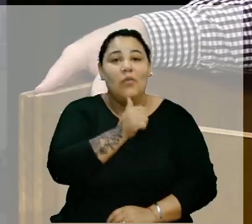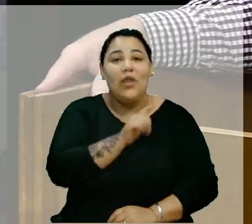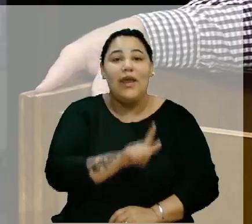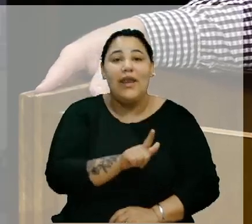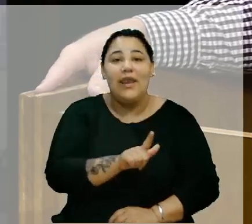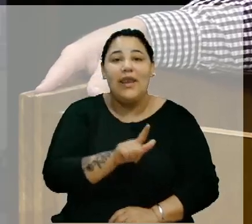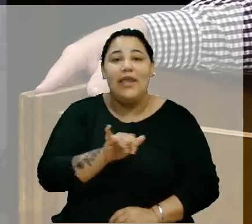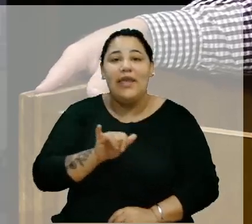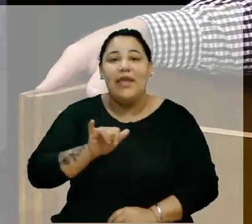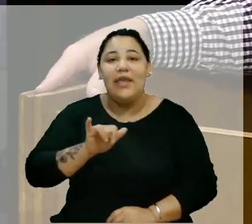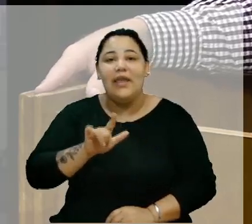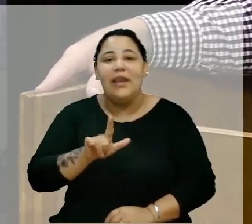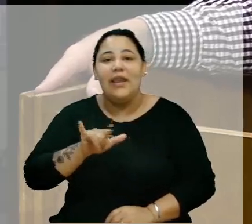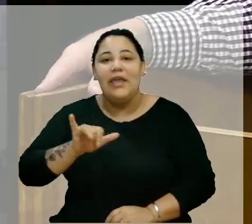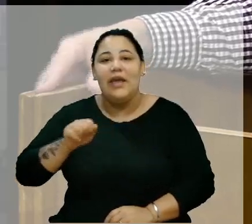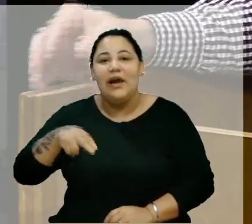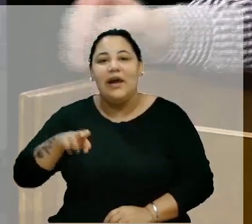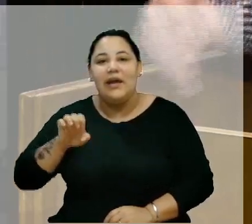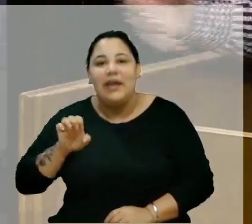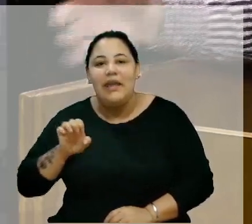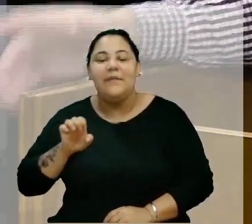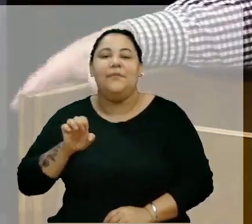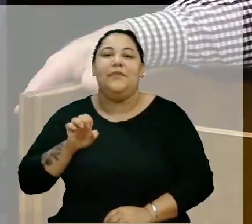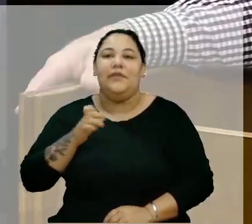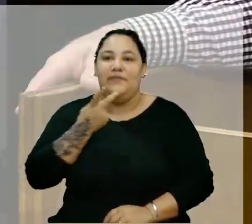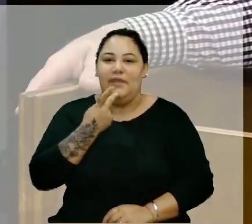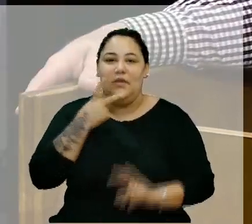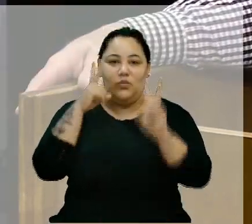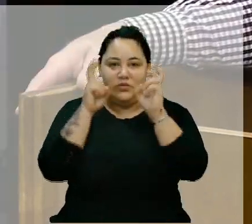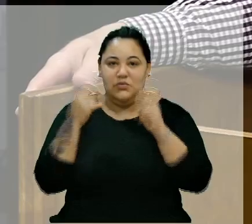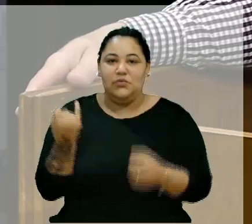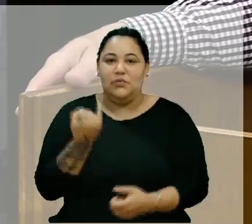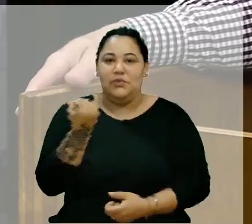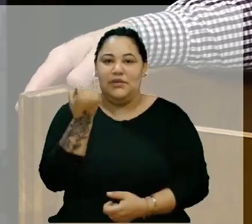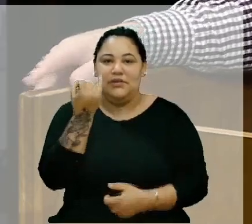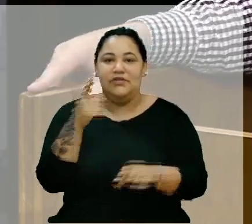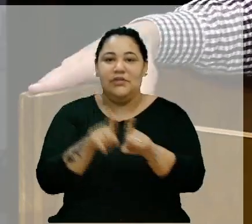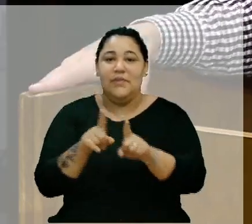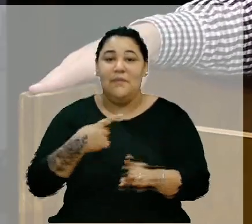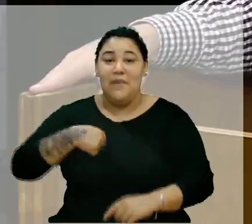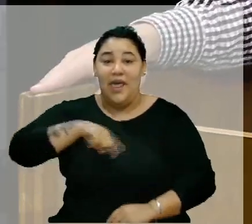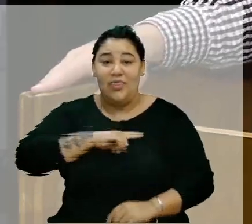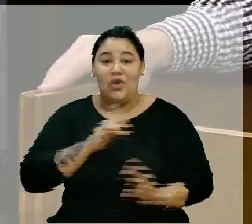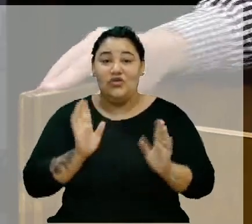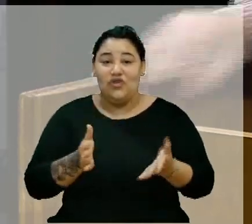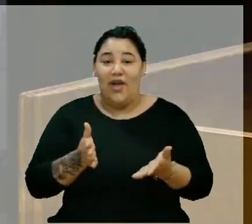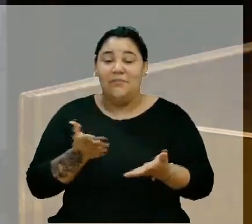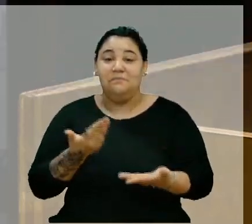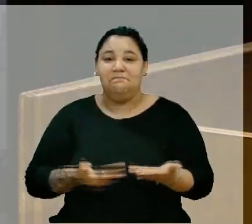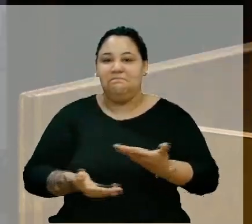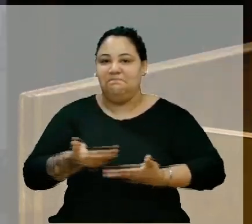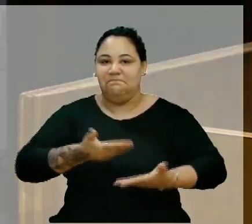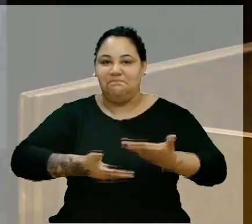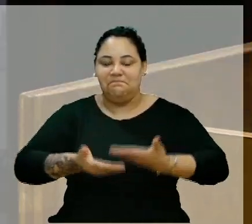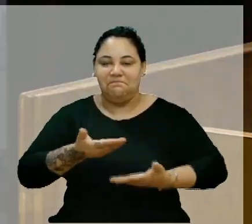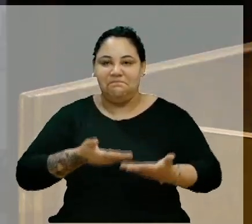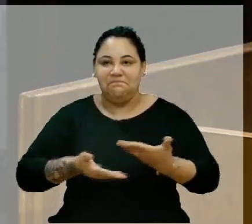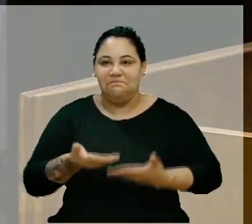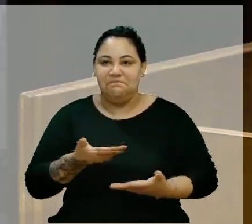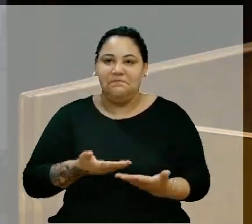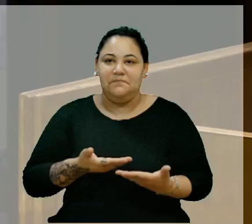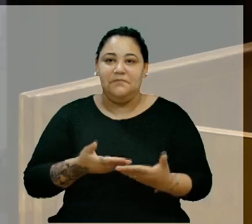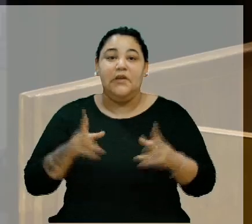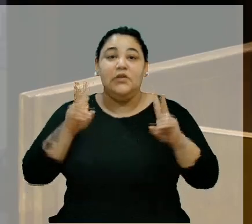aqui de grande importância já para nós, que nós já estamos tratando, que é